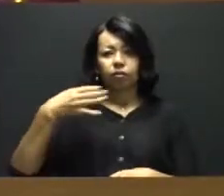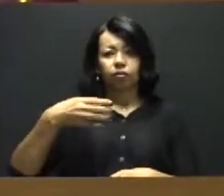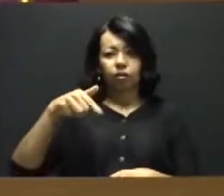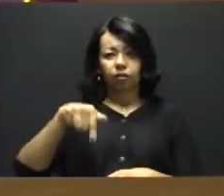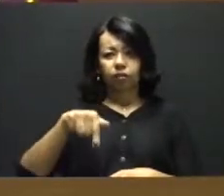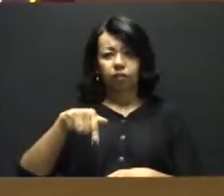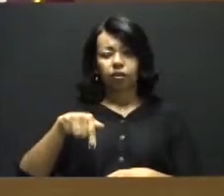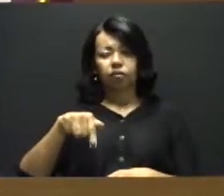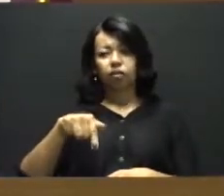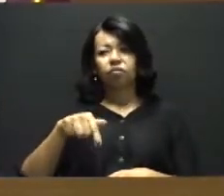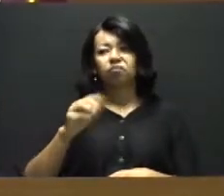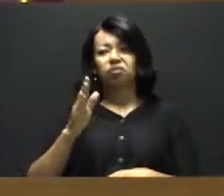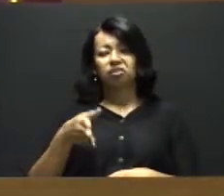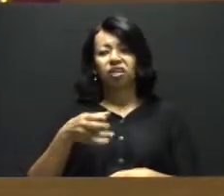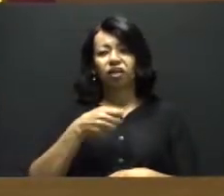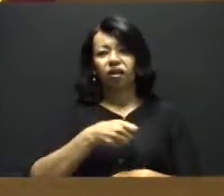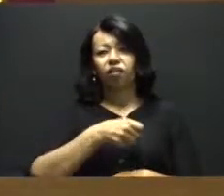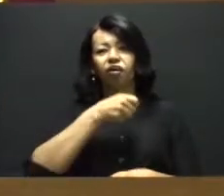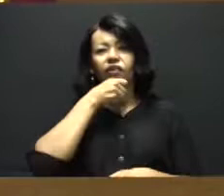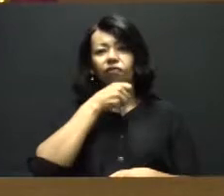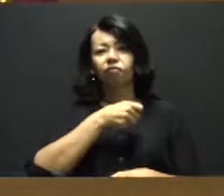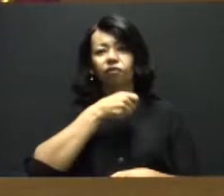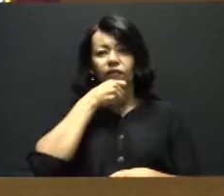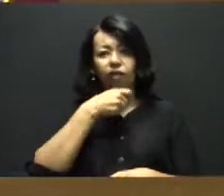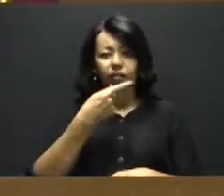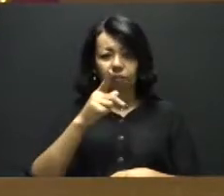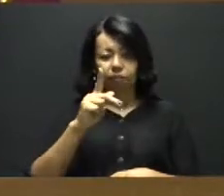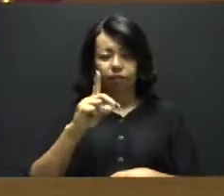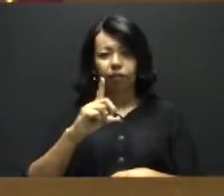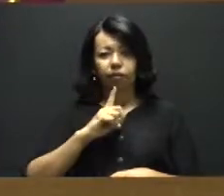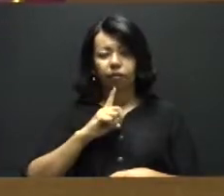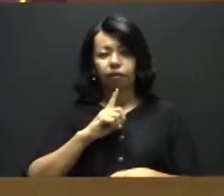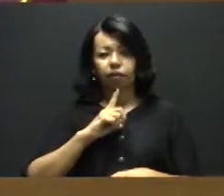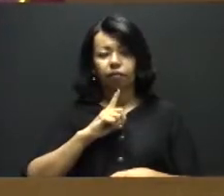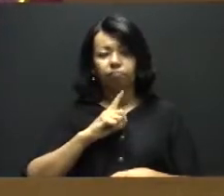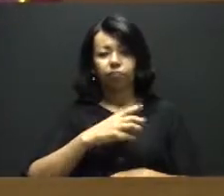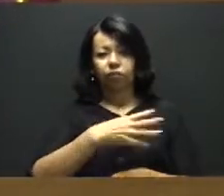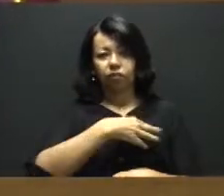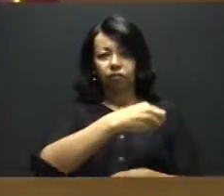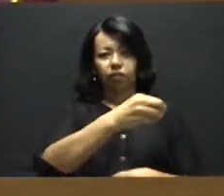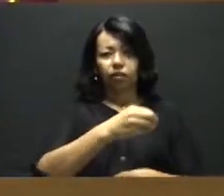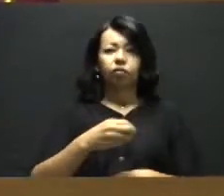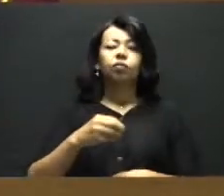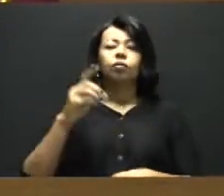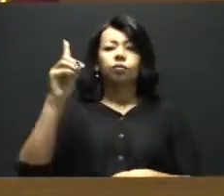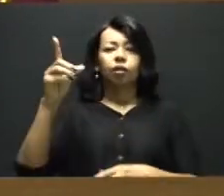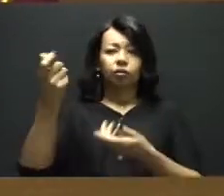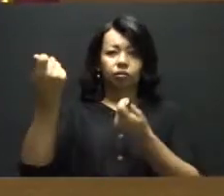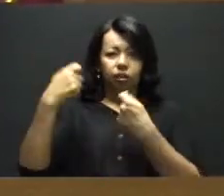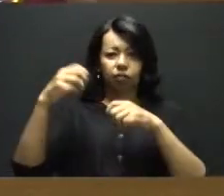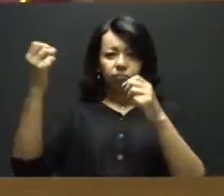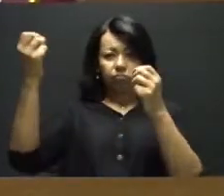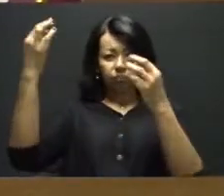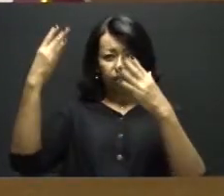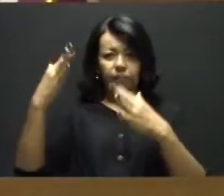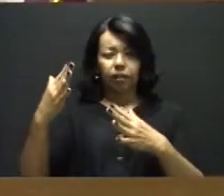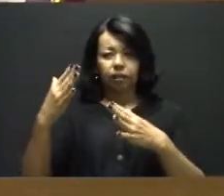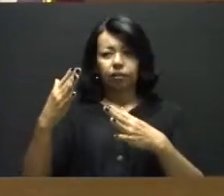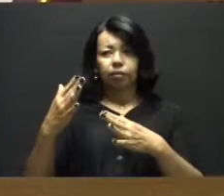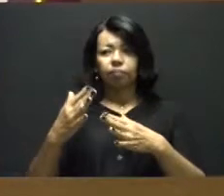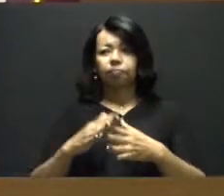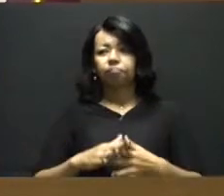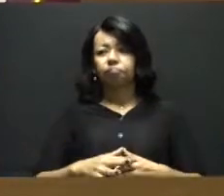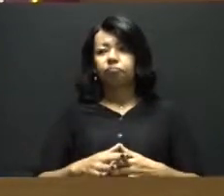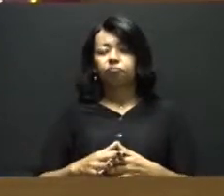considerada velha já pra engravidar e deus me concedeu essa bênção naturalmente